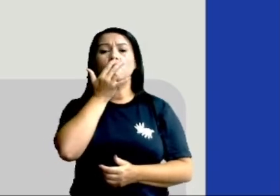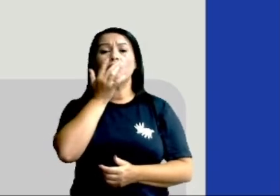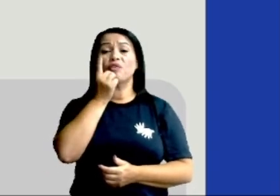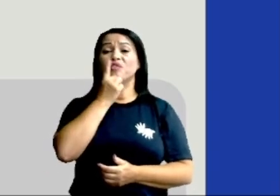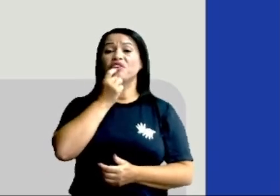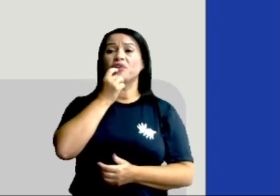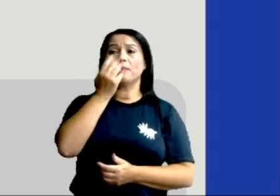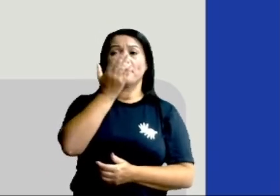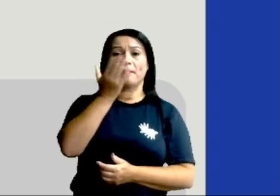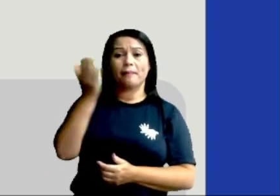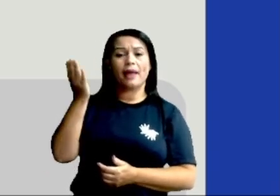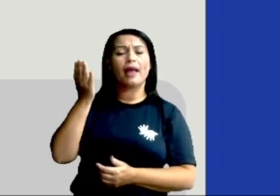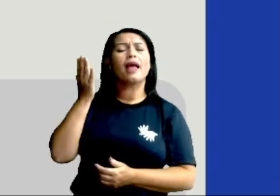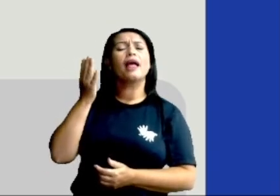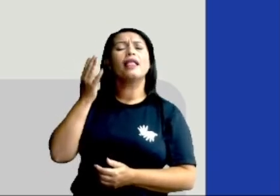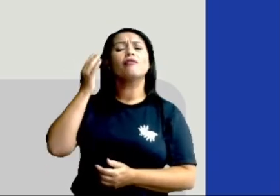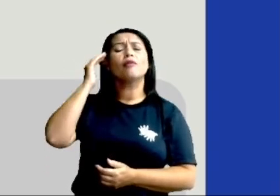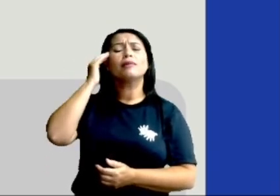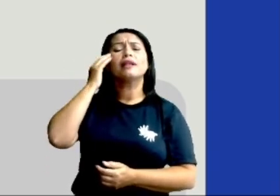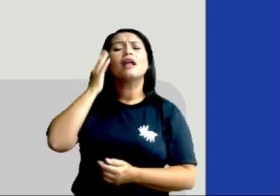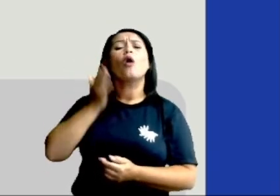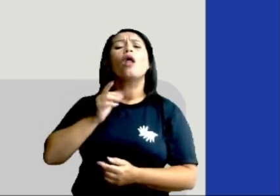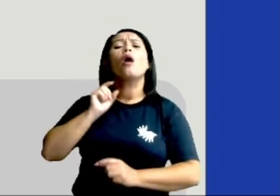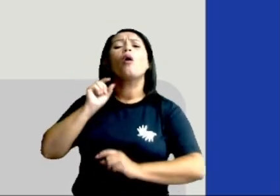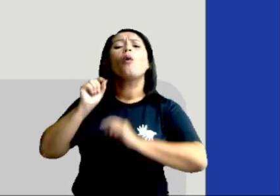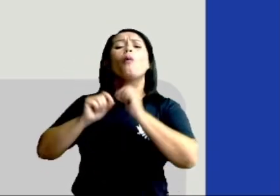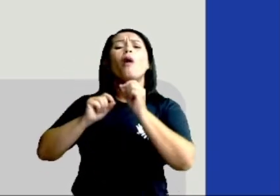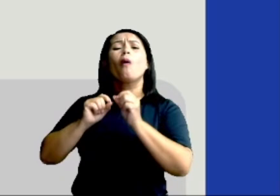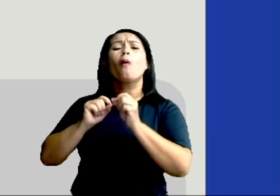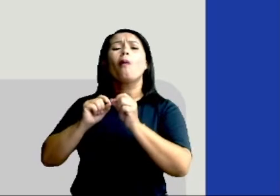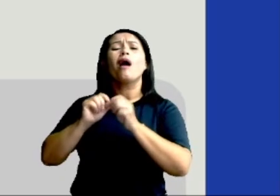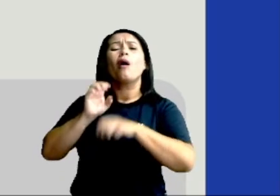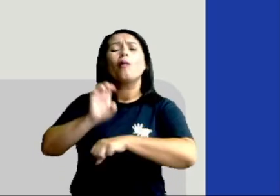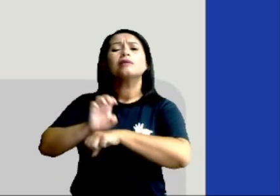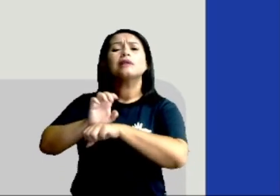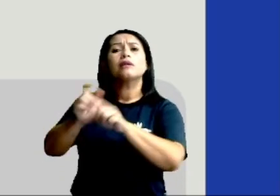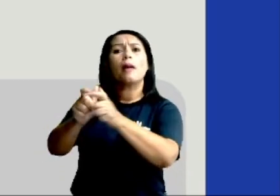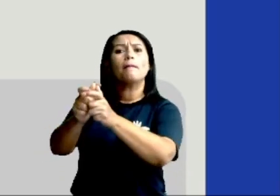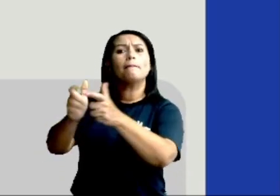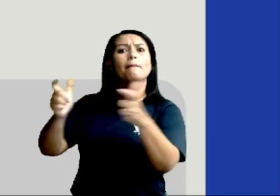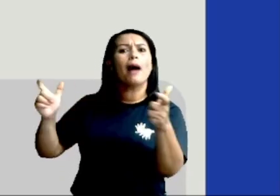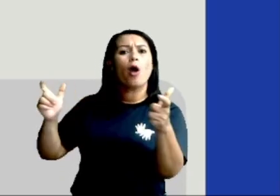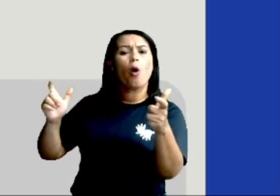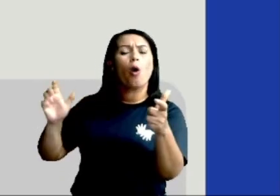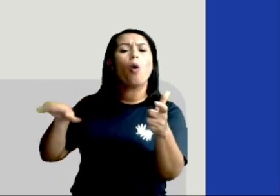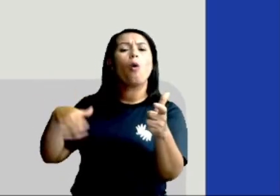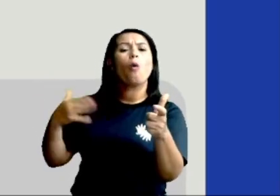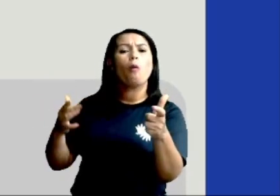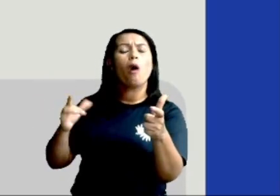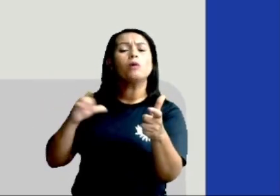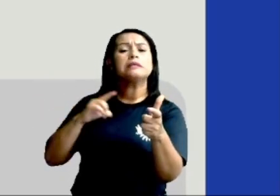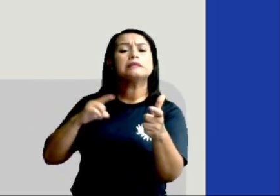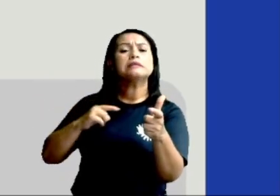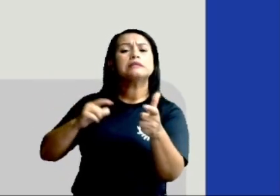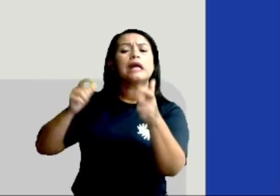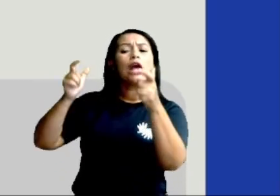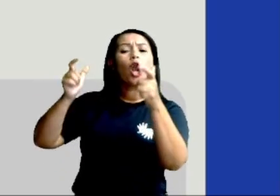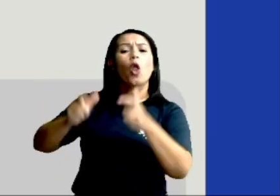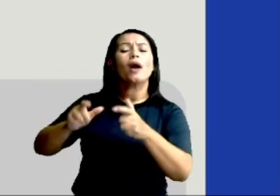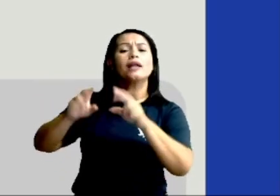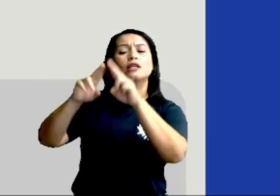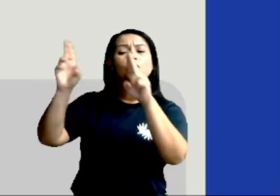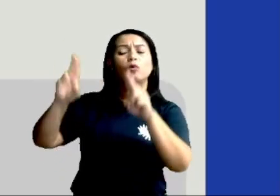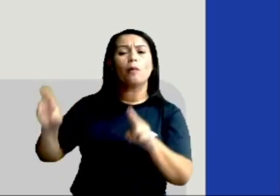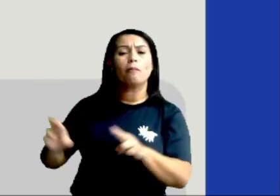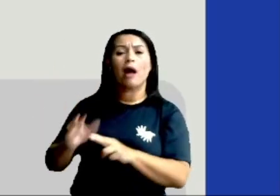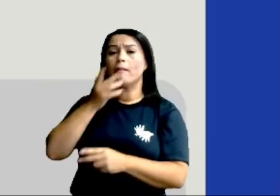vermelho, vamos descobrir qual é o estado que é em maior, ele tem maior localização nesse mapa, tá?